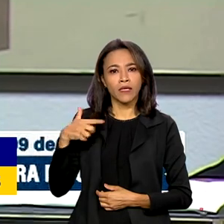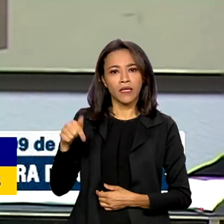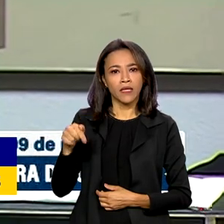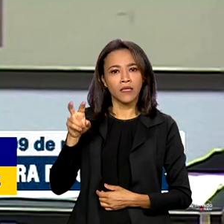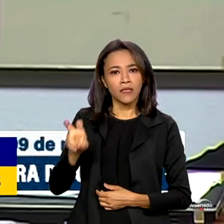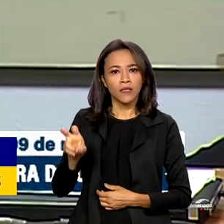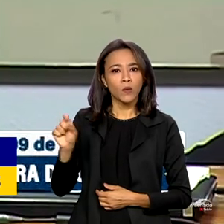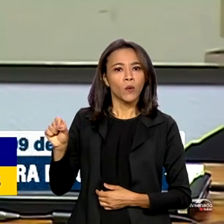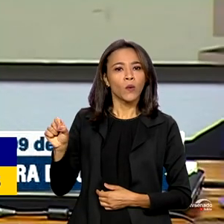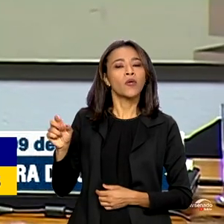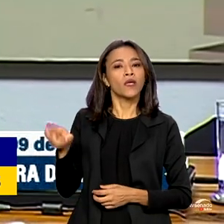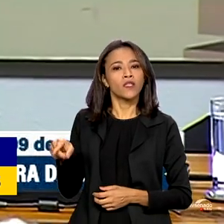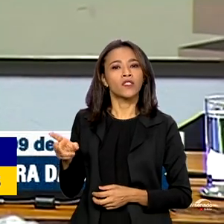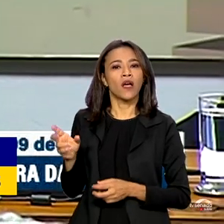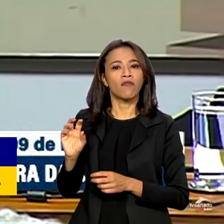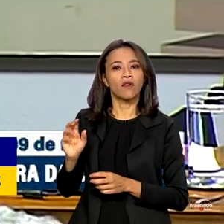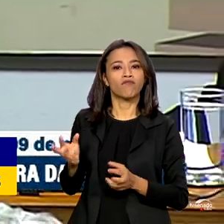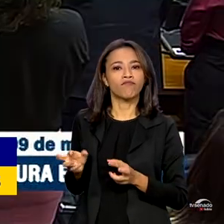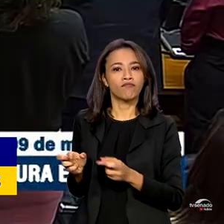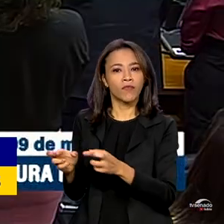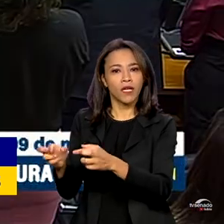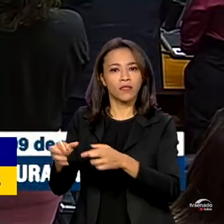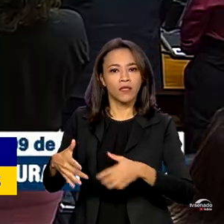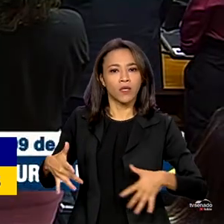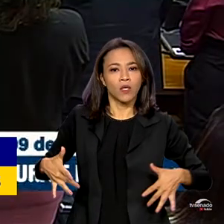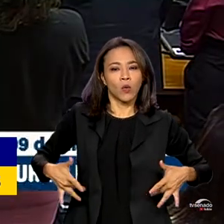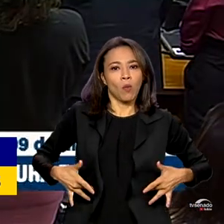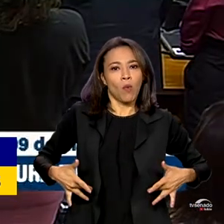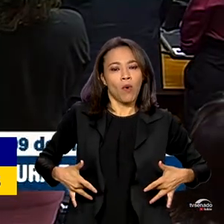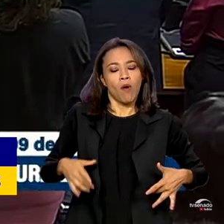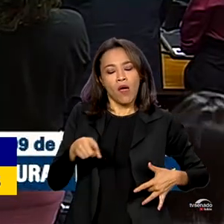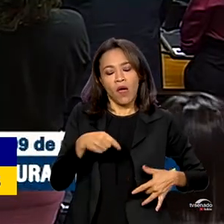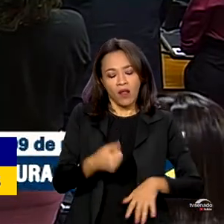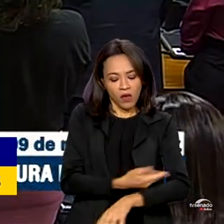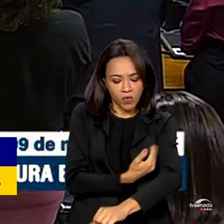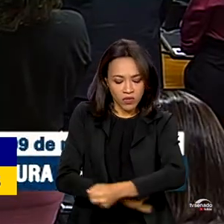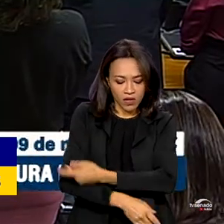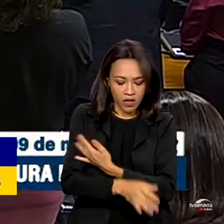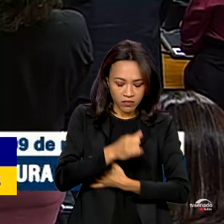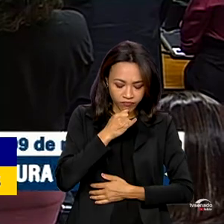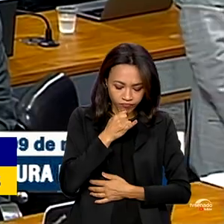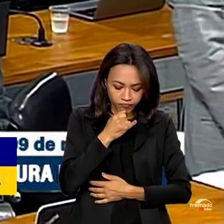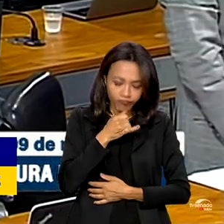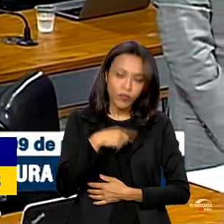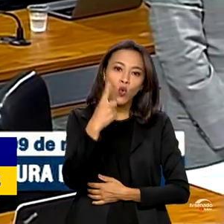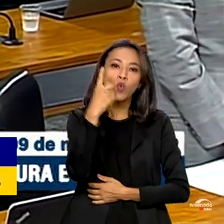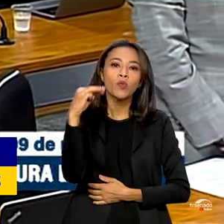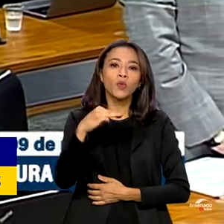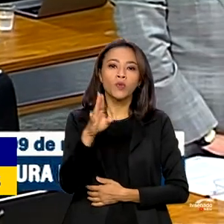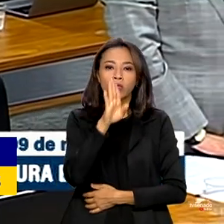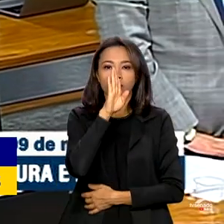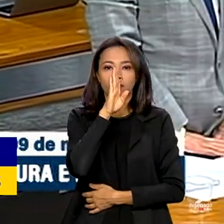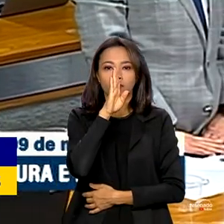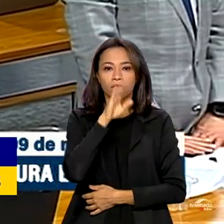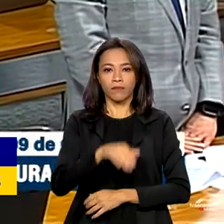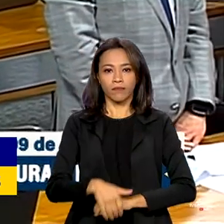se tratava contra um câncer no pulmão. Emocionada, a ministra pediu 1 minuto de silêncio.